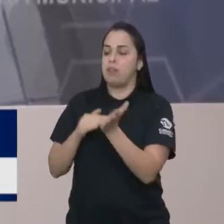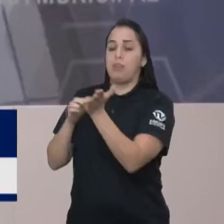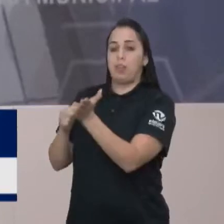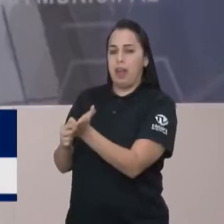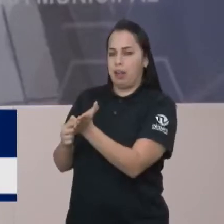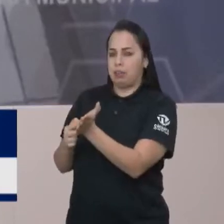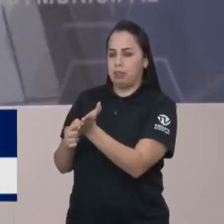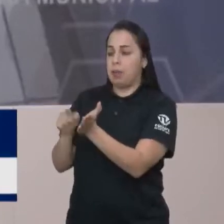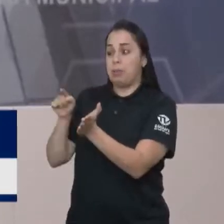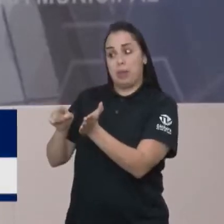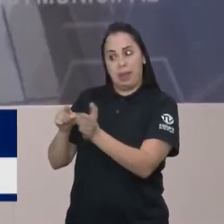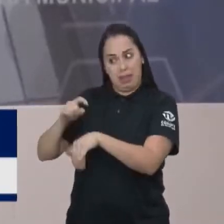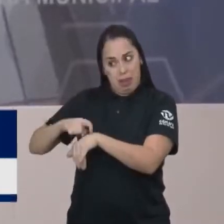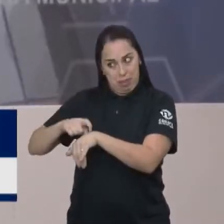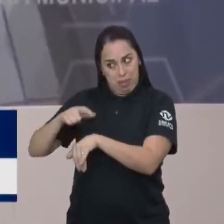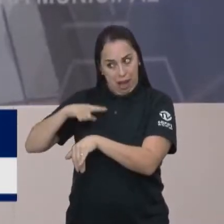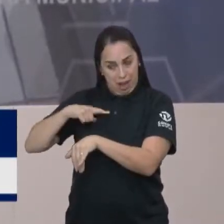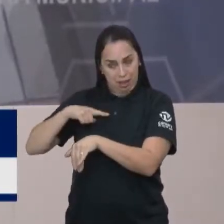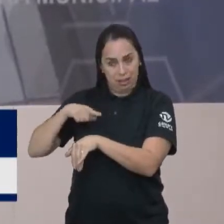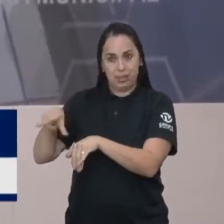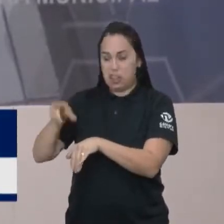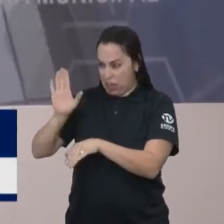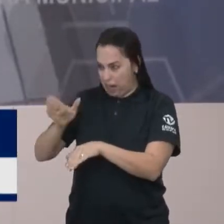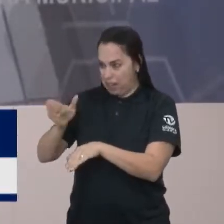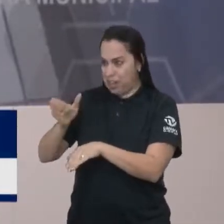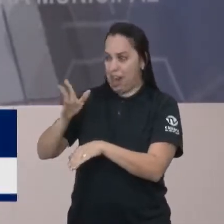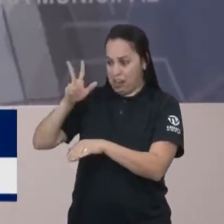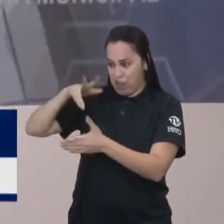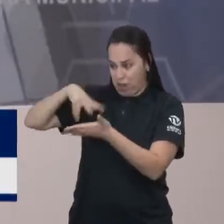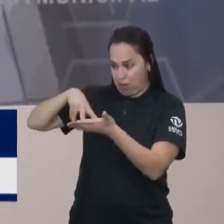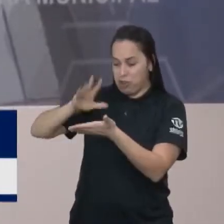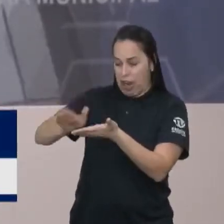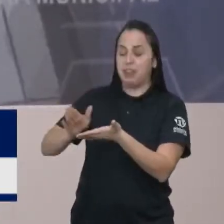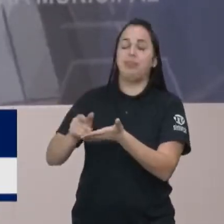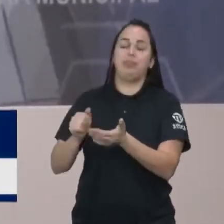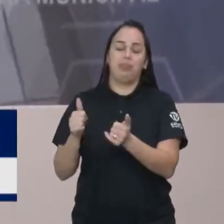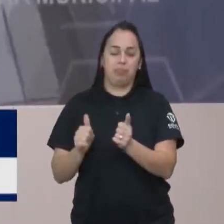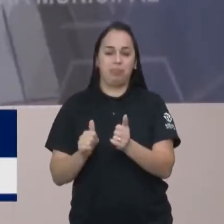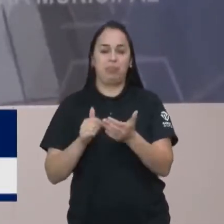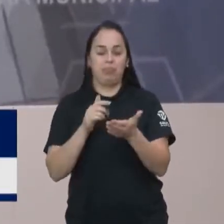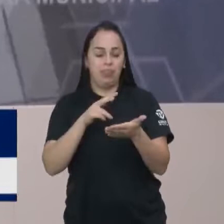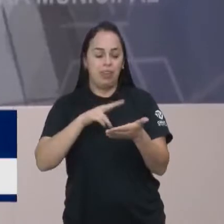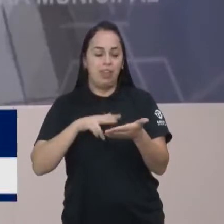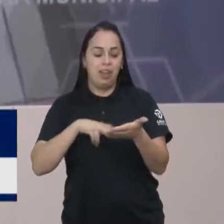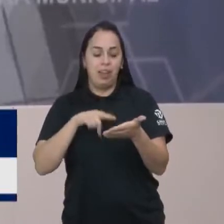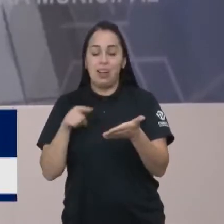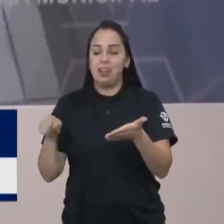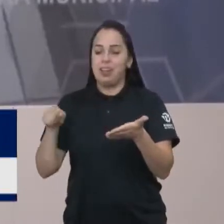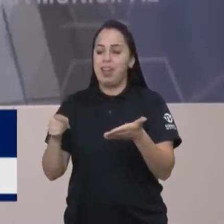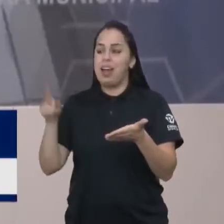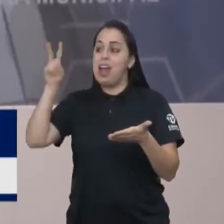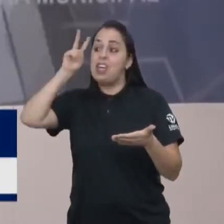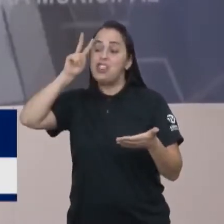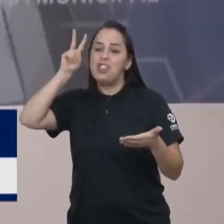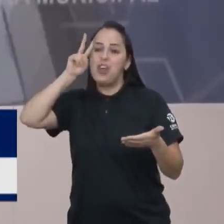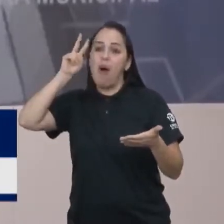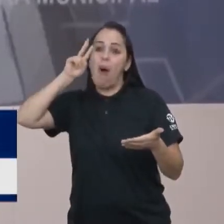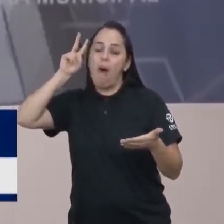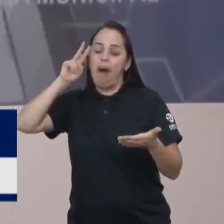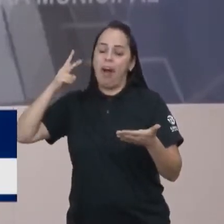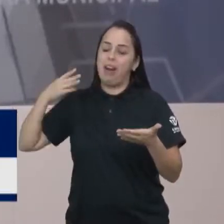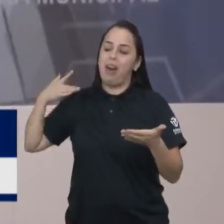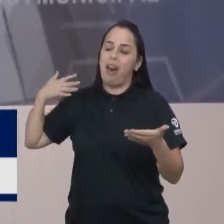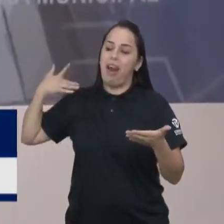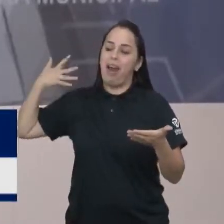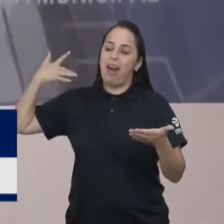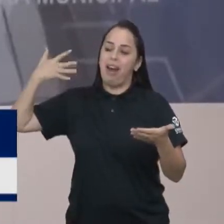suficiente para lê-lo. Já leu? Já. Porque você, sem dúvida, tem histórias e histórias ao longo de sua carreira